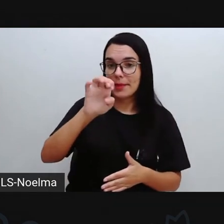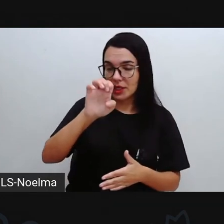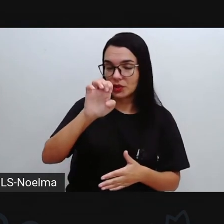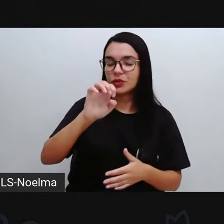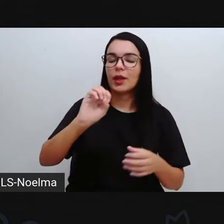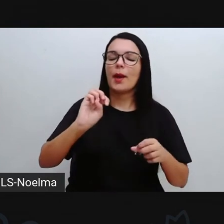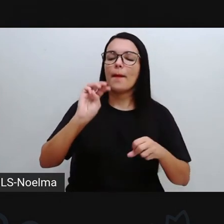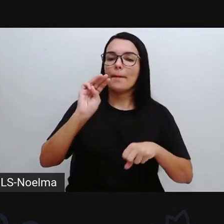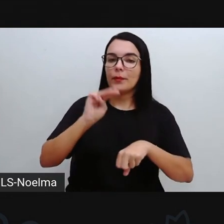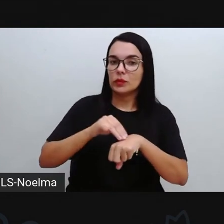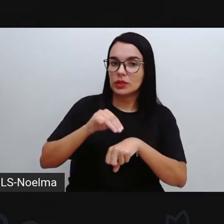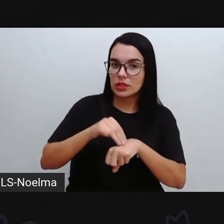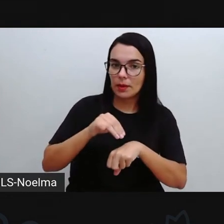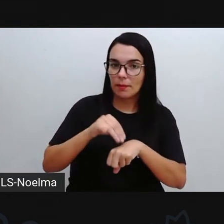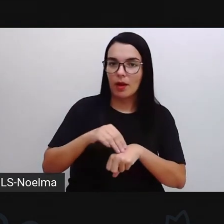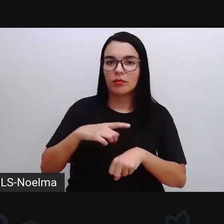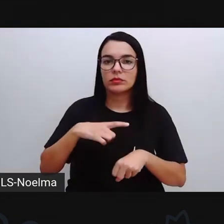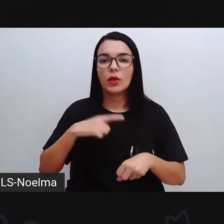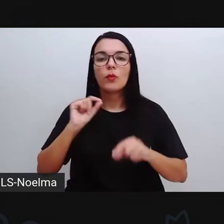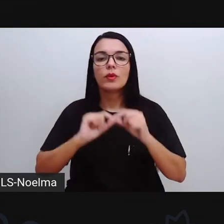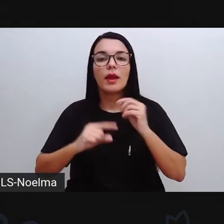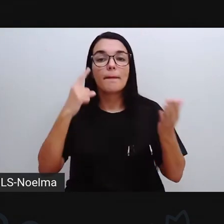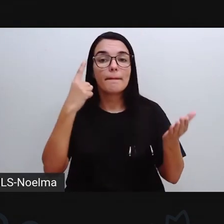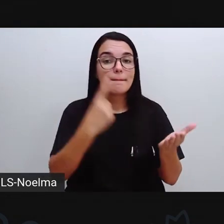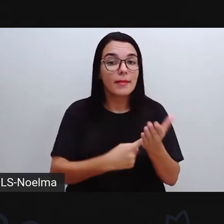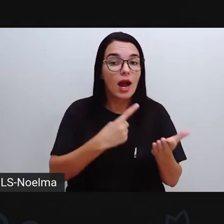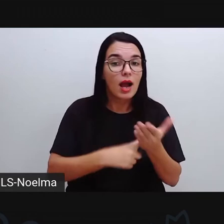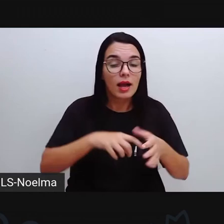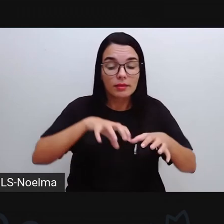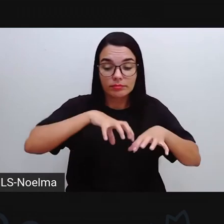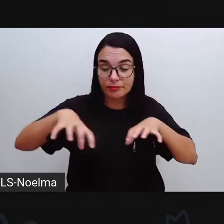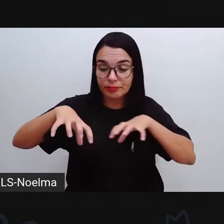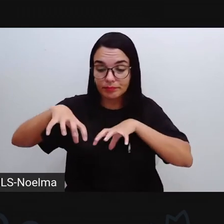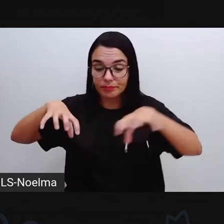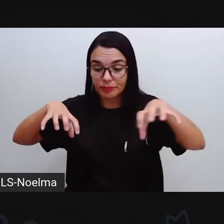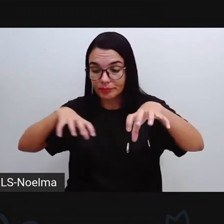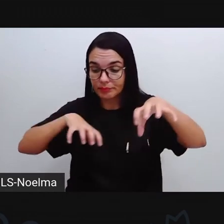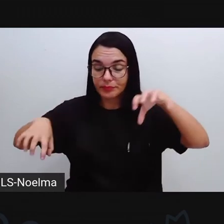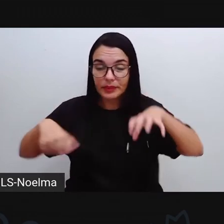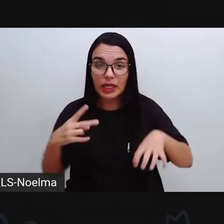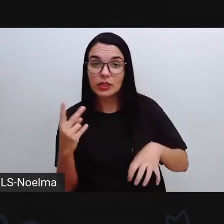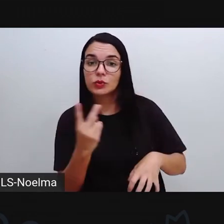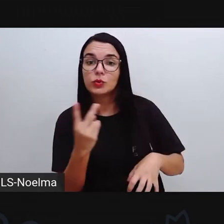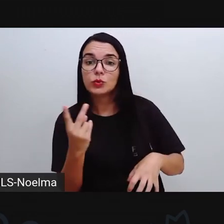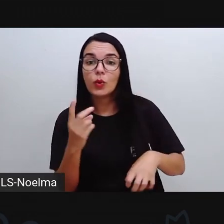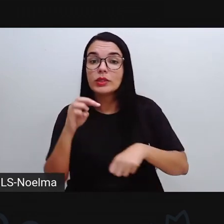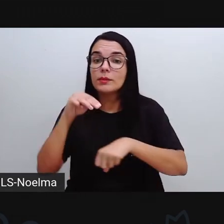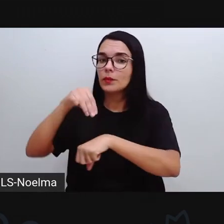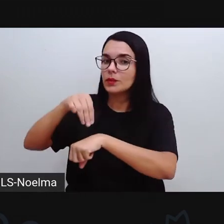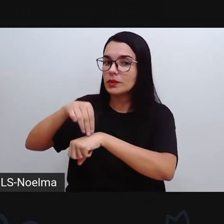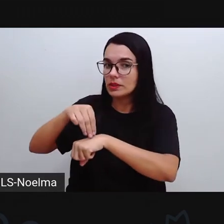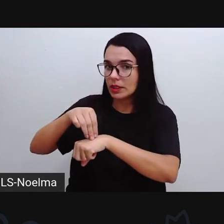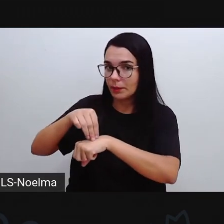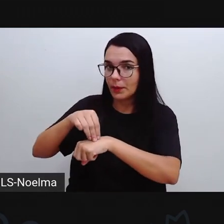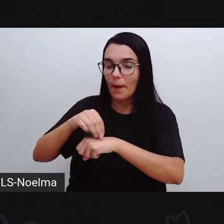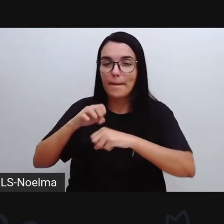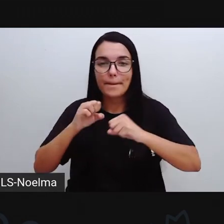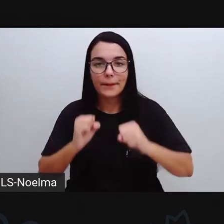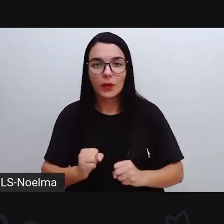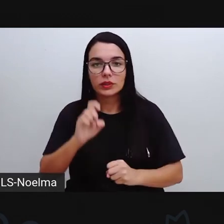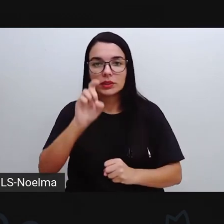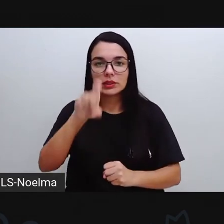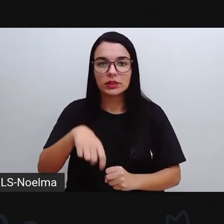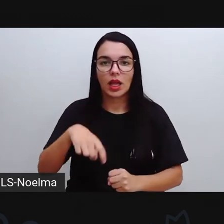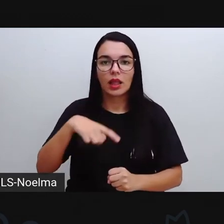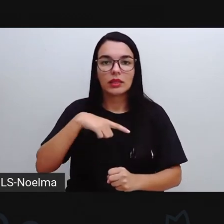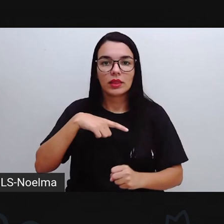limites municipais que vão marcar aí a separação entre dois municípios, certo? Eles podem ser constituídos